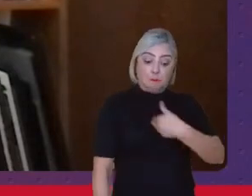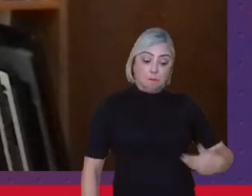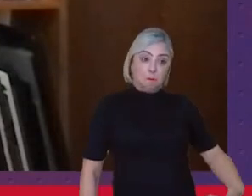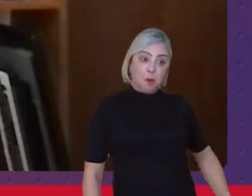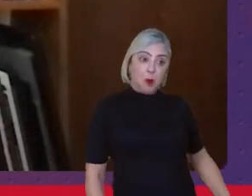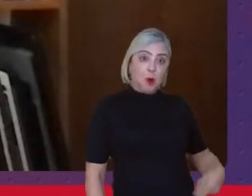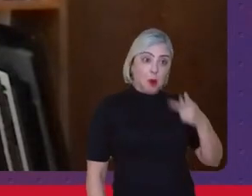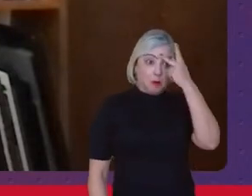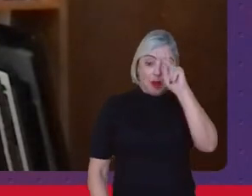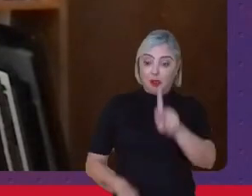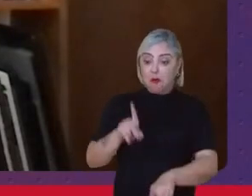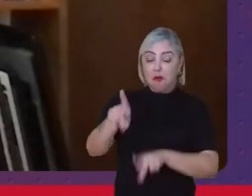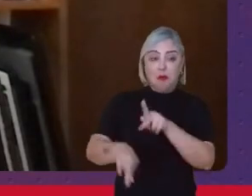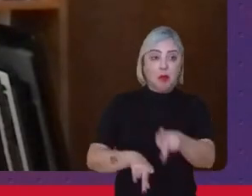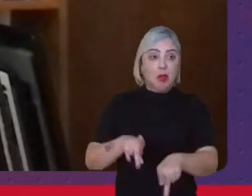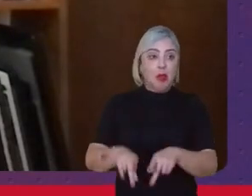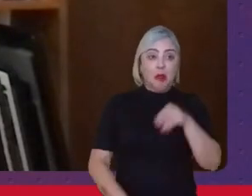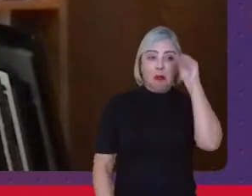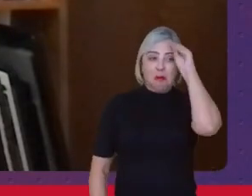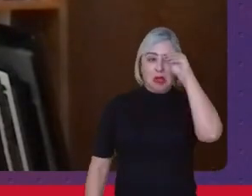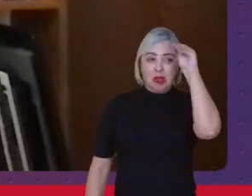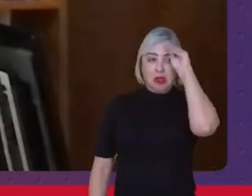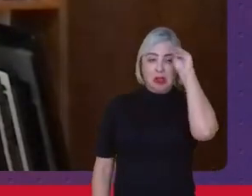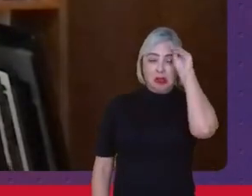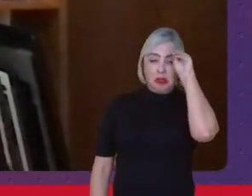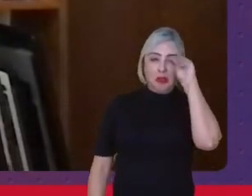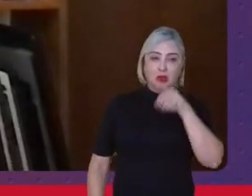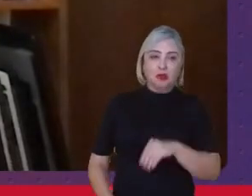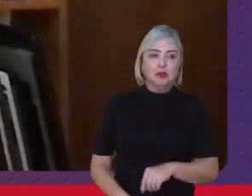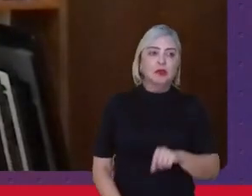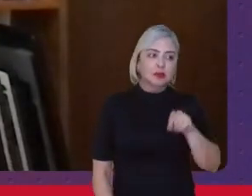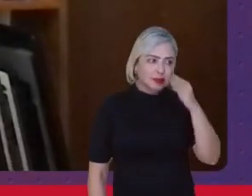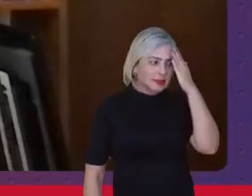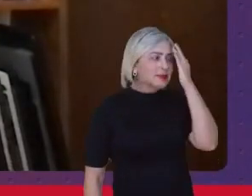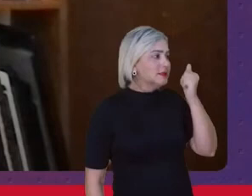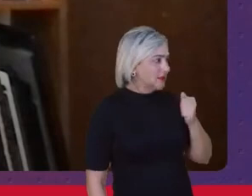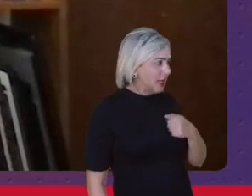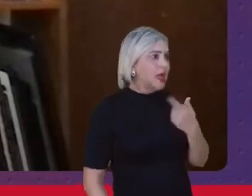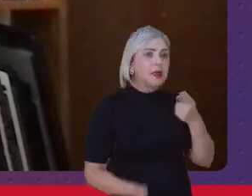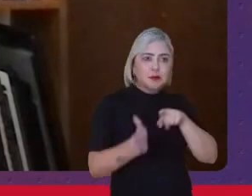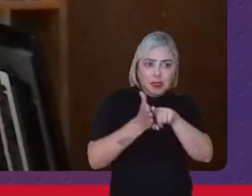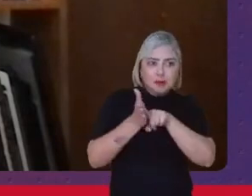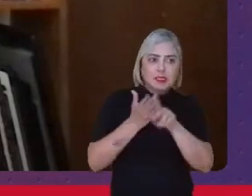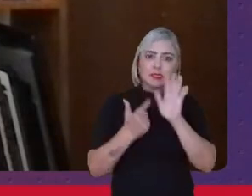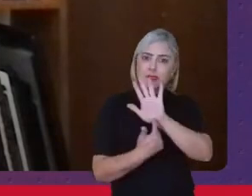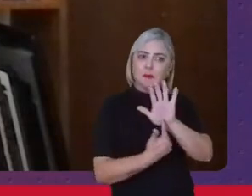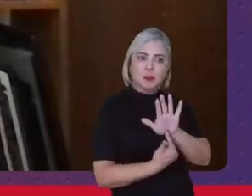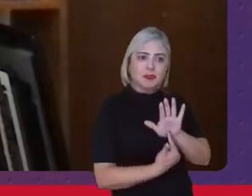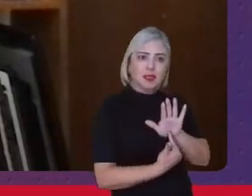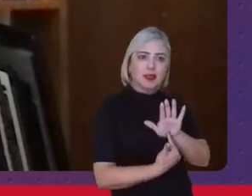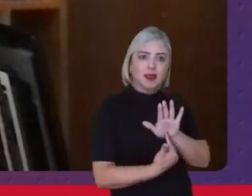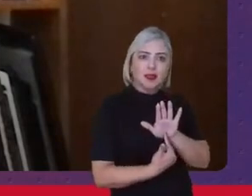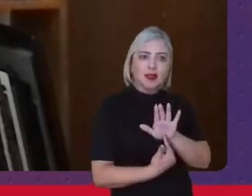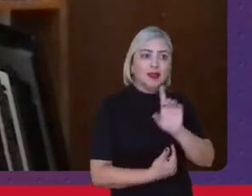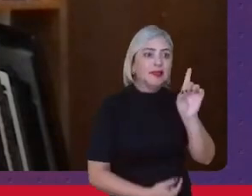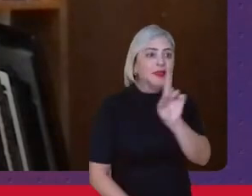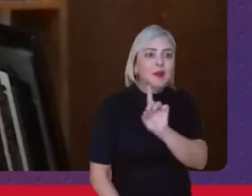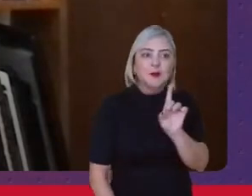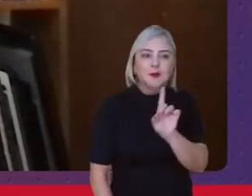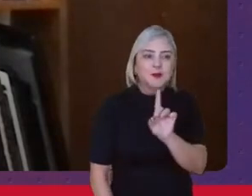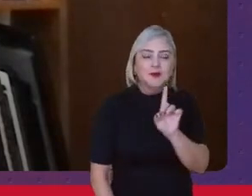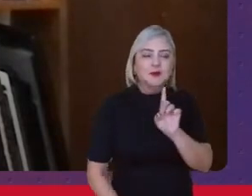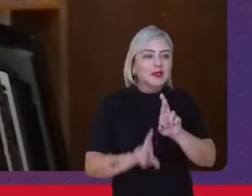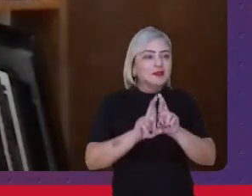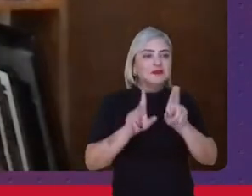público para esse povo, e esse povo é preguiçoso. Sabe o que os estudos mostraram? Que não